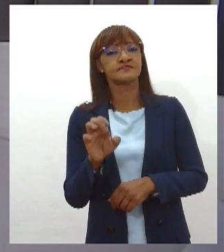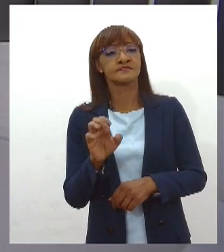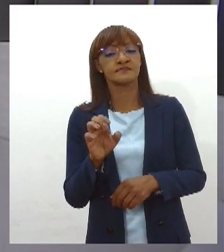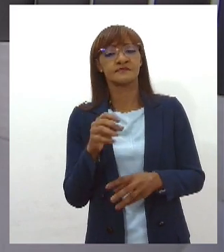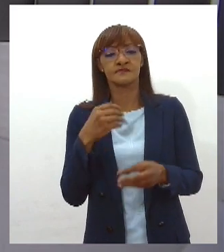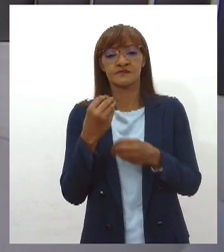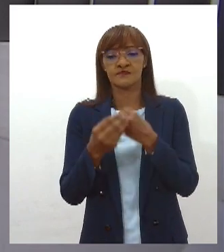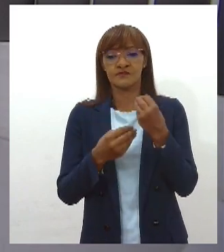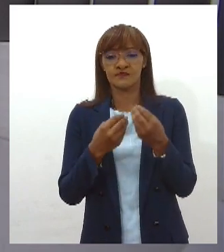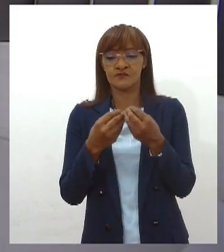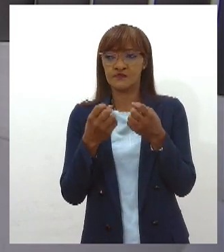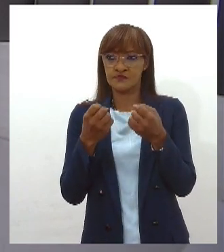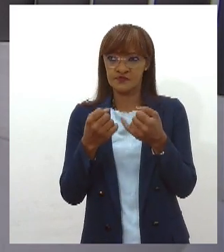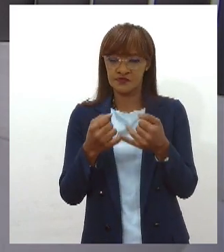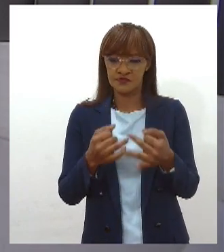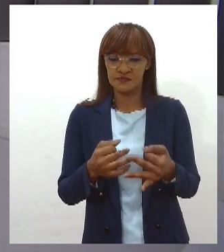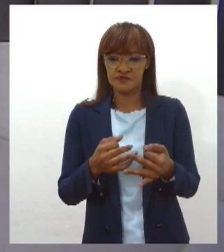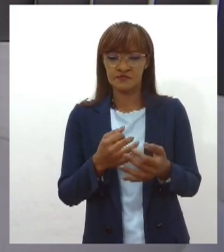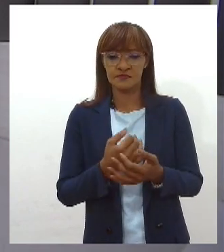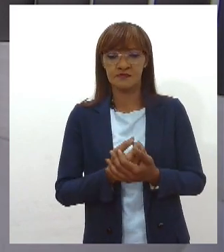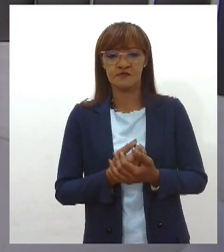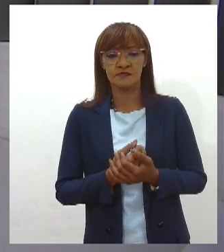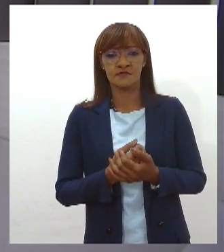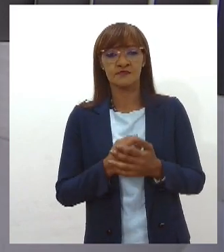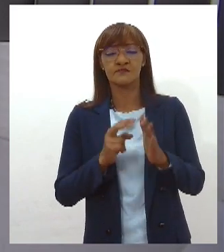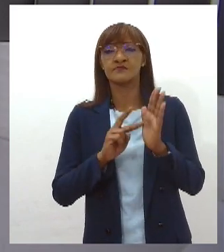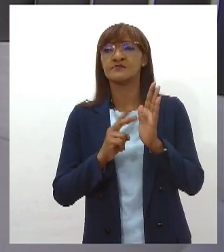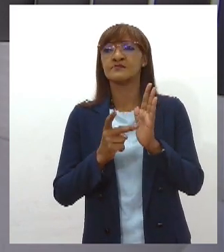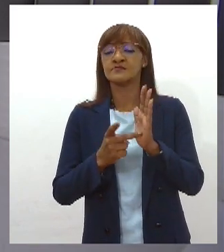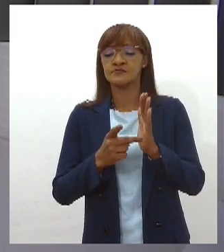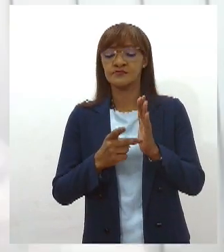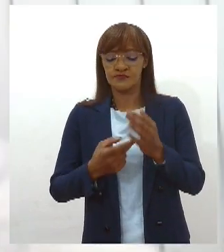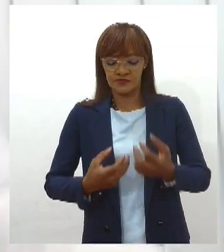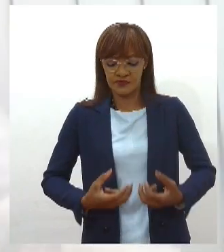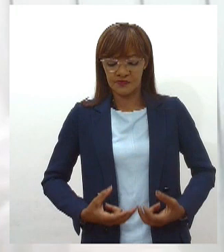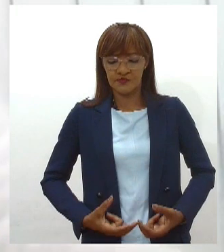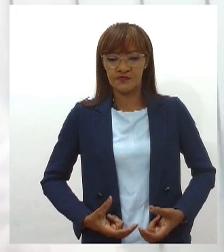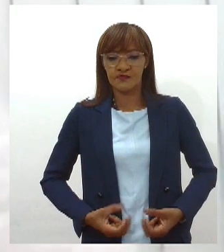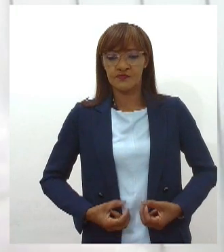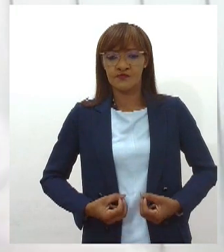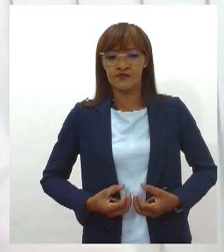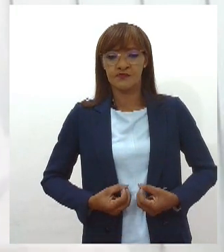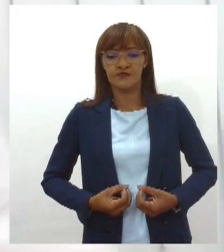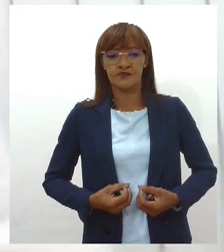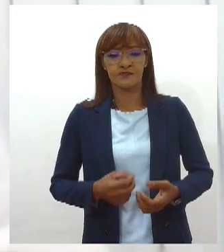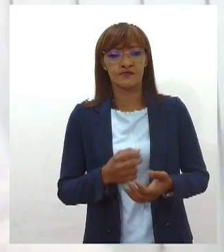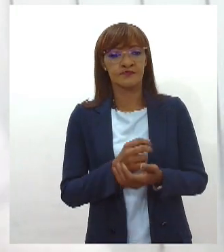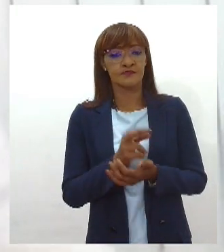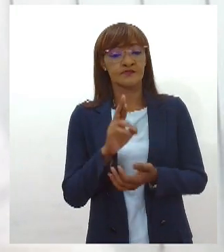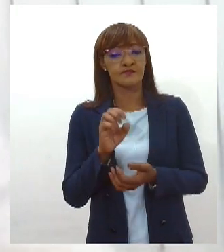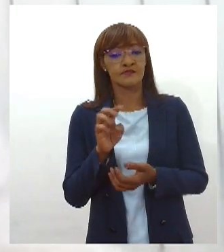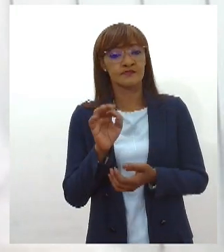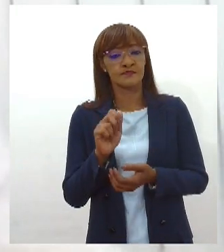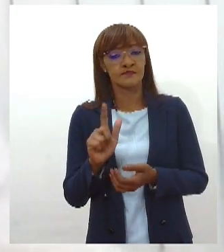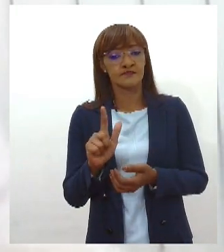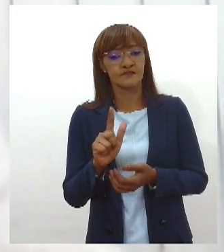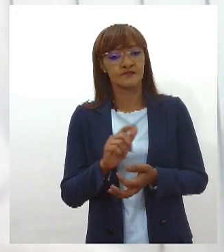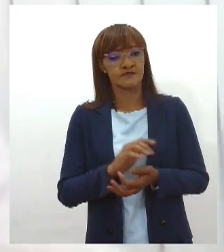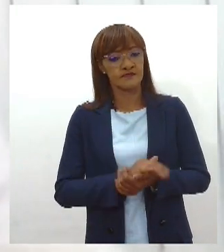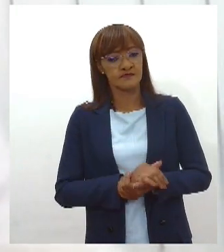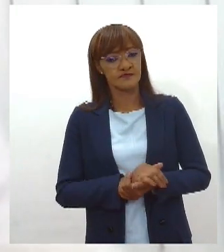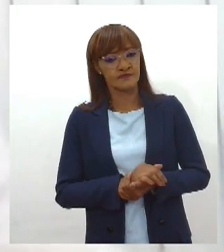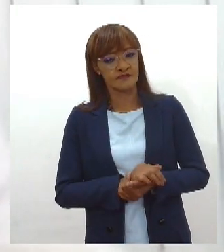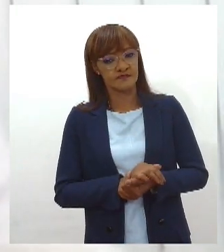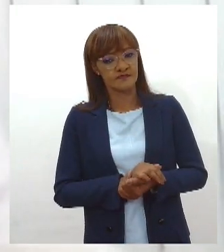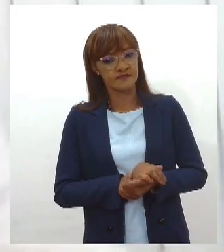na verdade, o que é o câncer colorretal. Então, na verdade, já